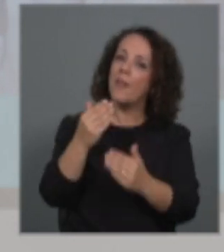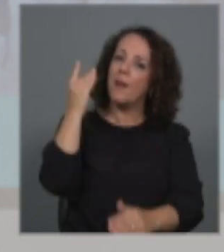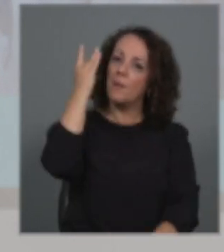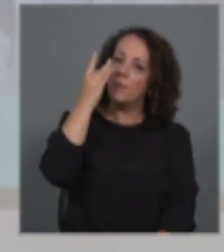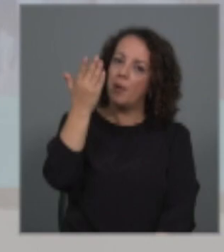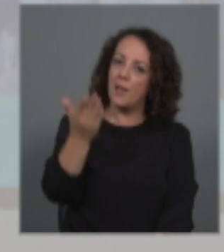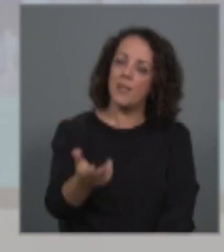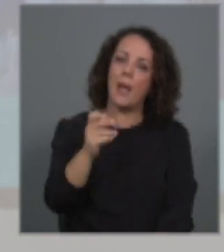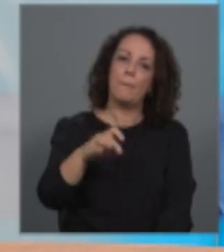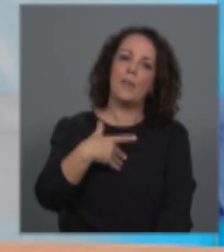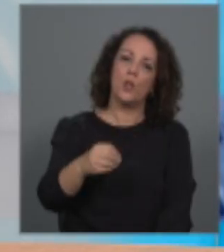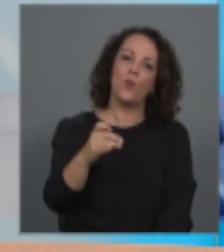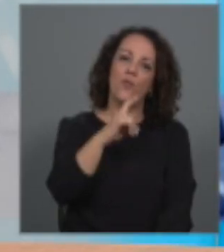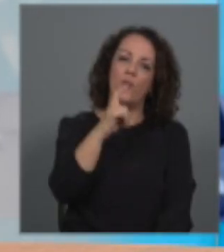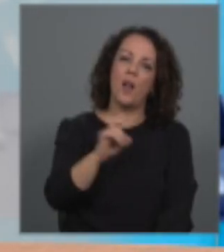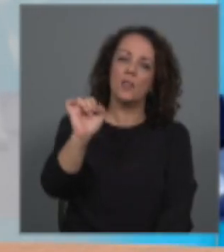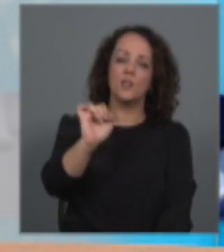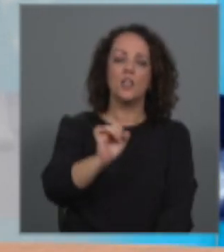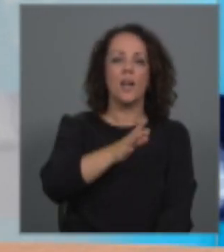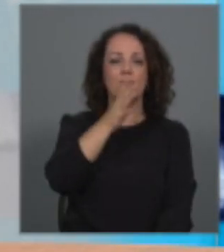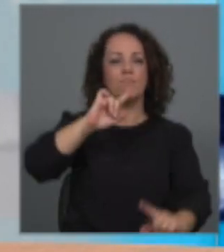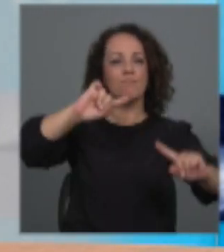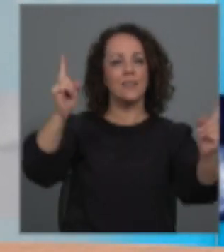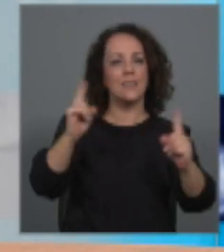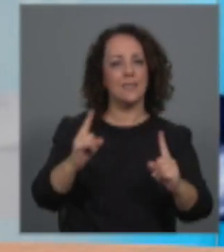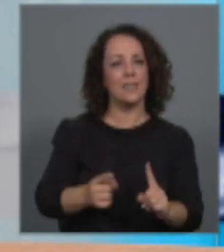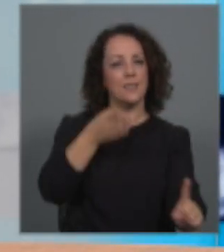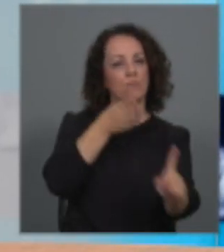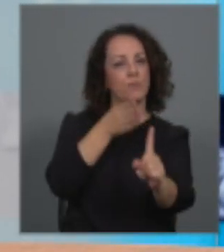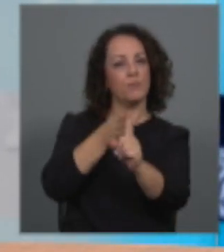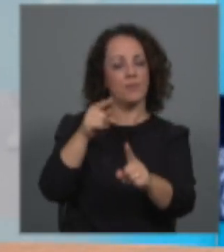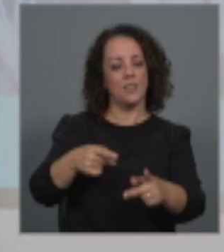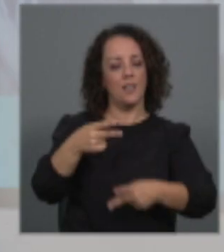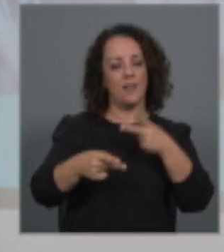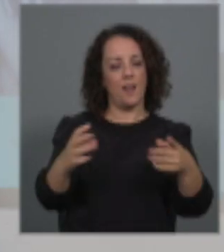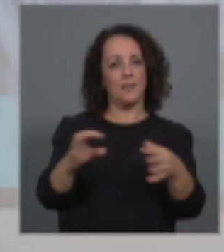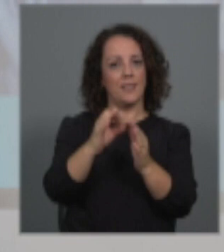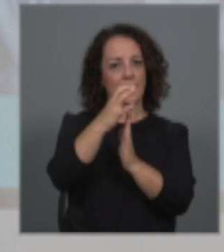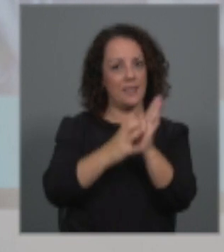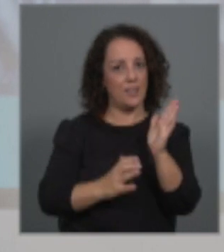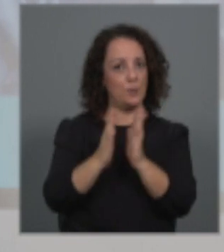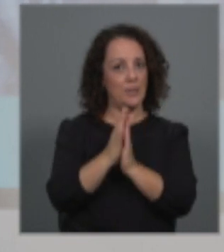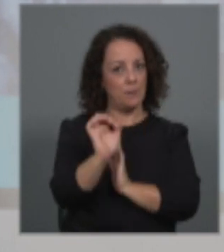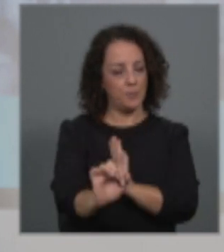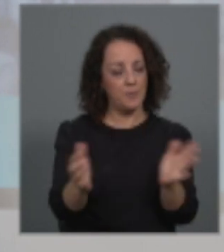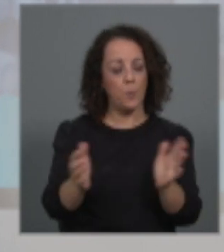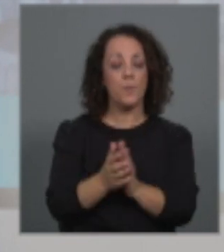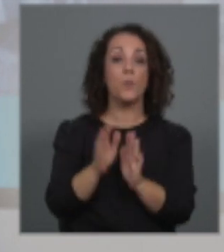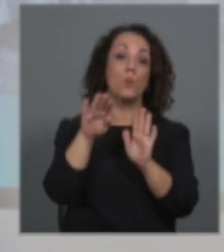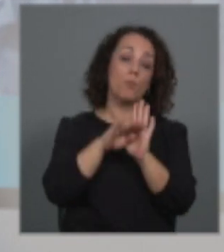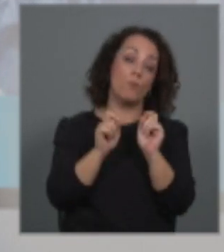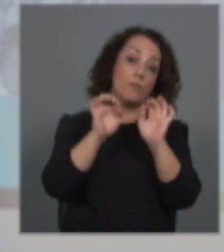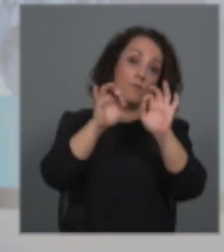pela a sua capacidade de síntese e de análise do alcance destes textos litúrgicos. Termino com